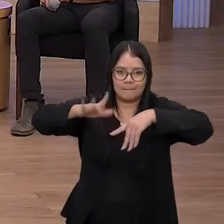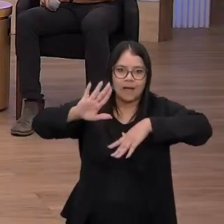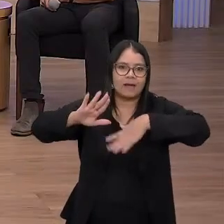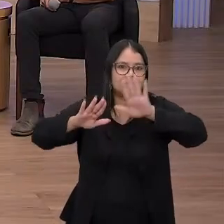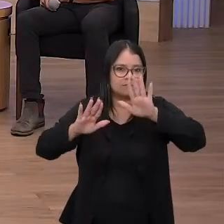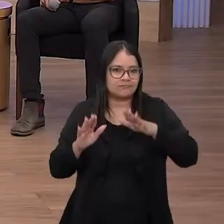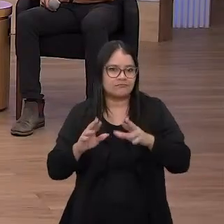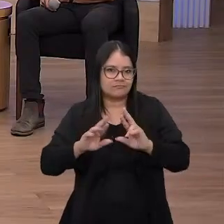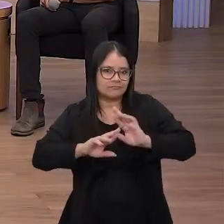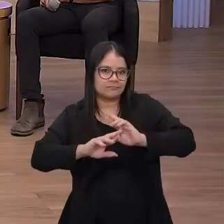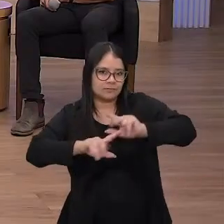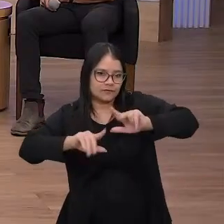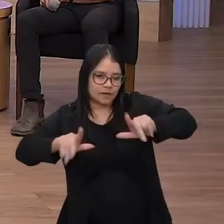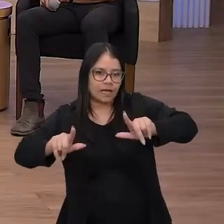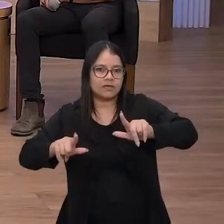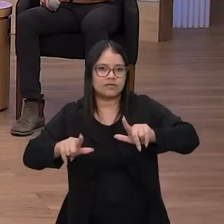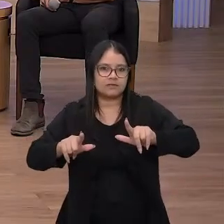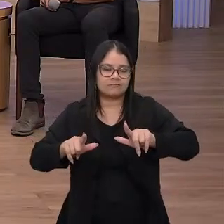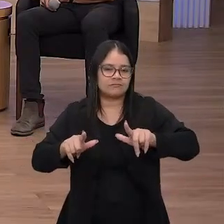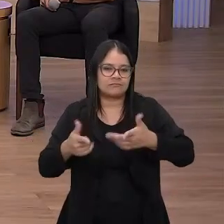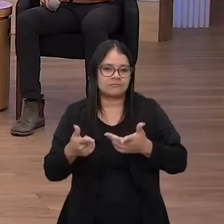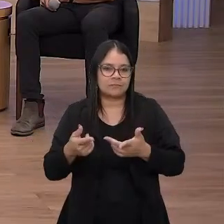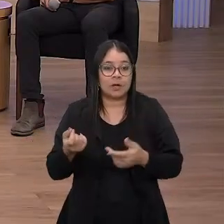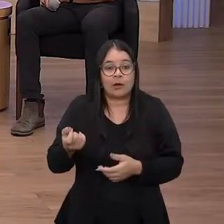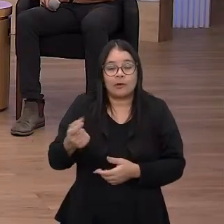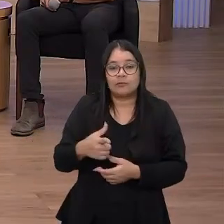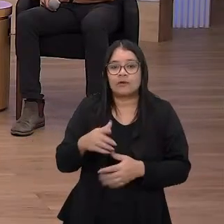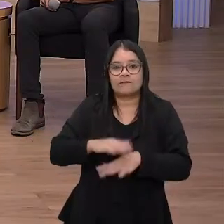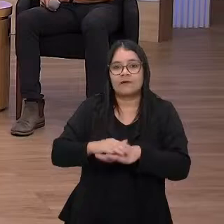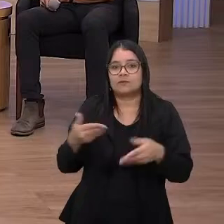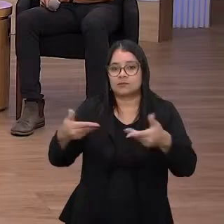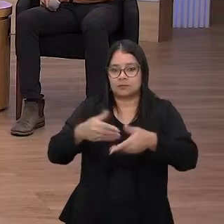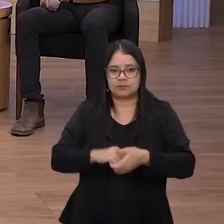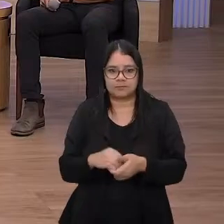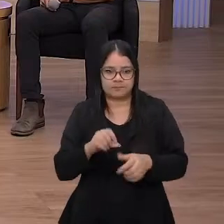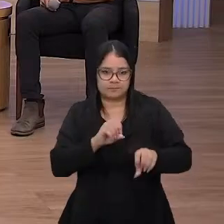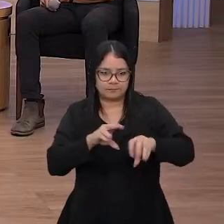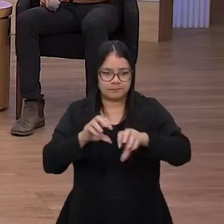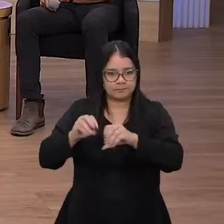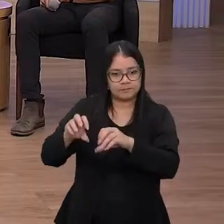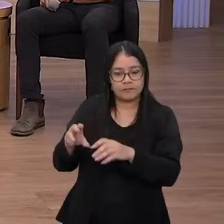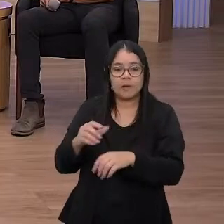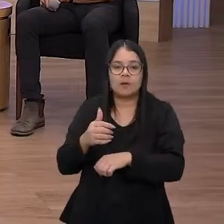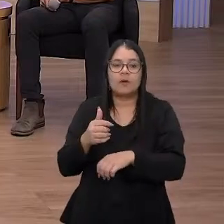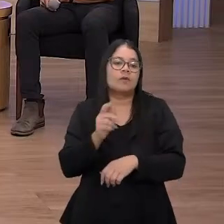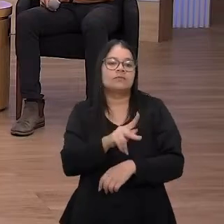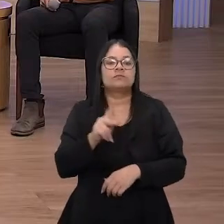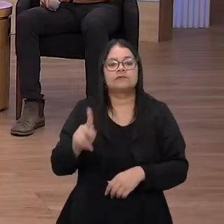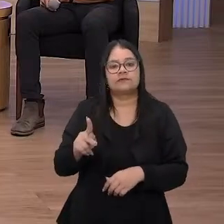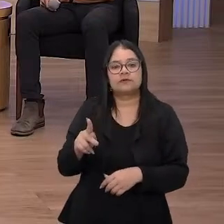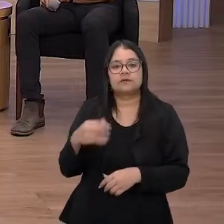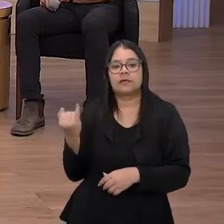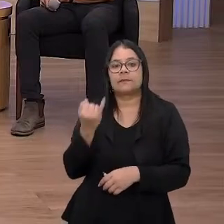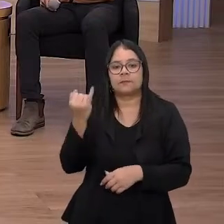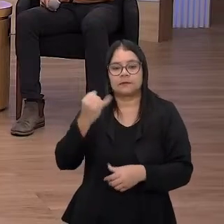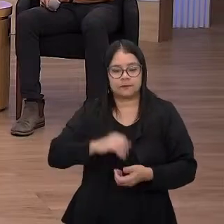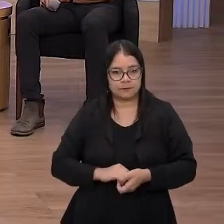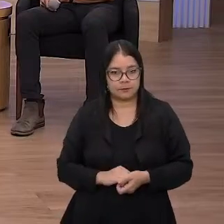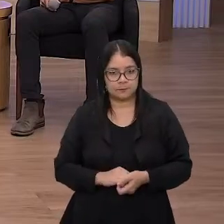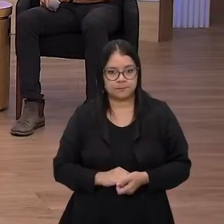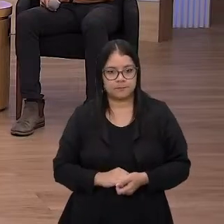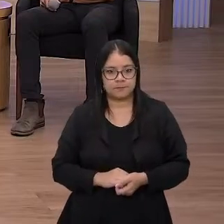faço hoje. Então, eu acho que na questão educação, os professores são primordiais